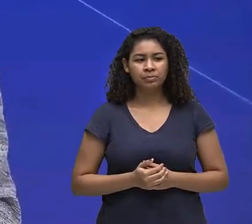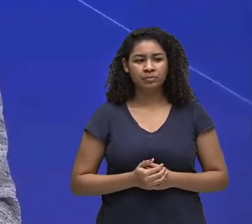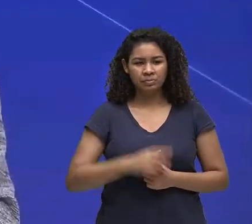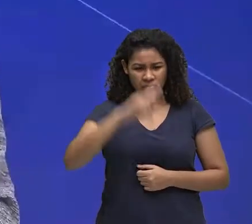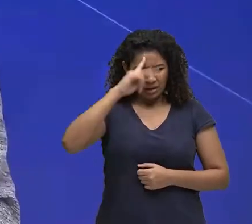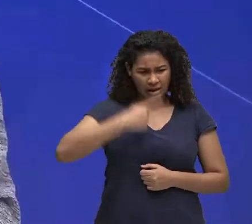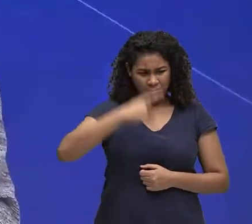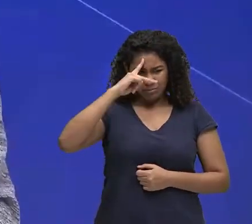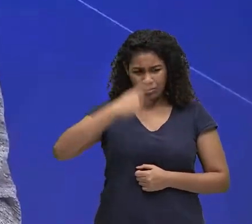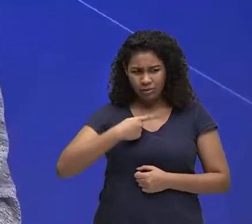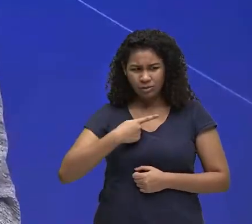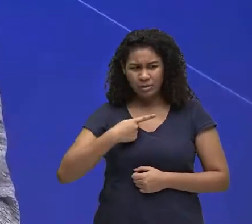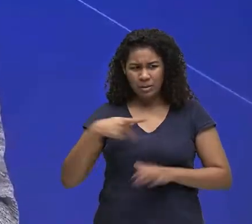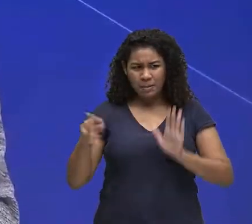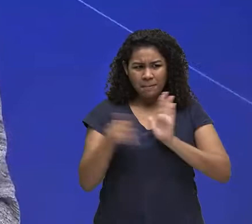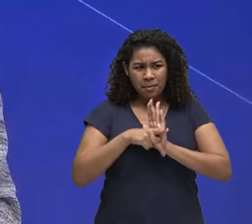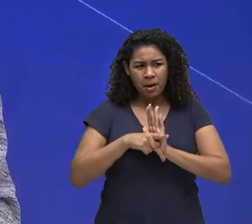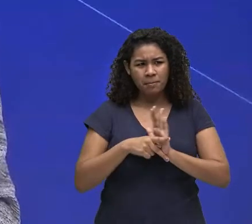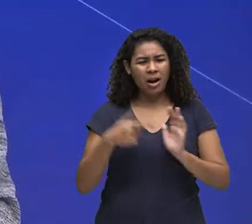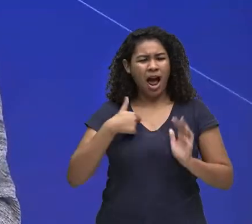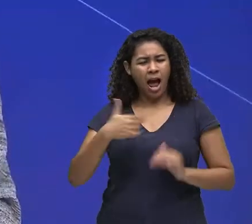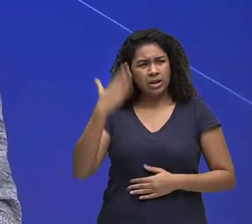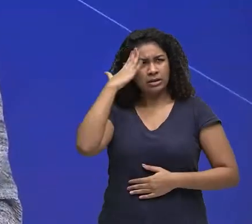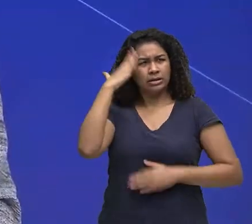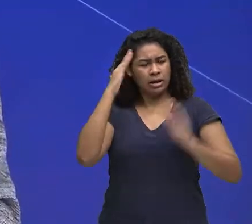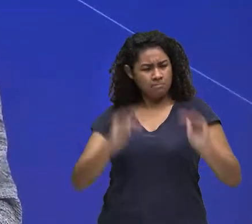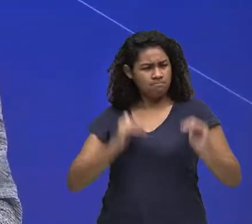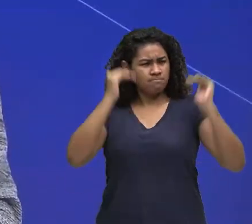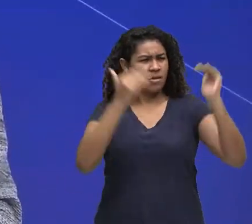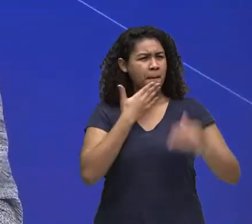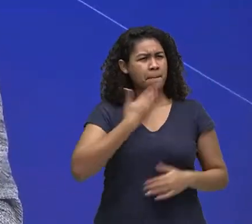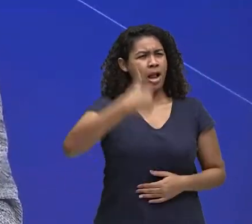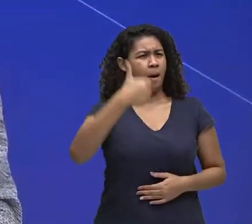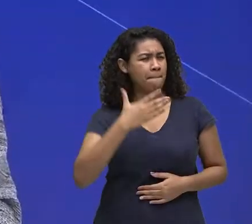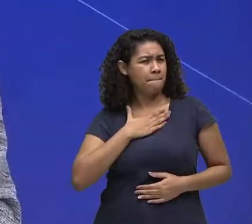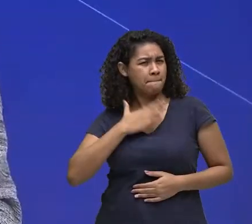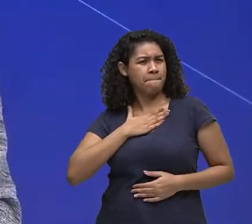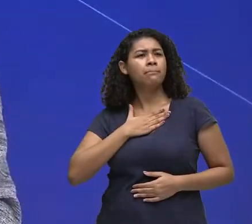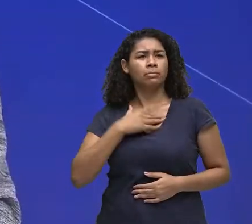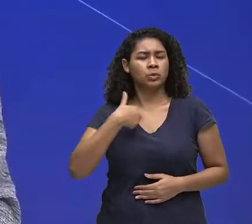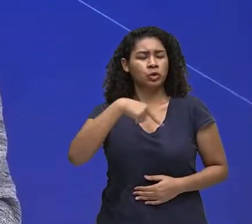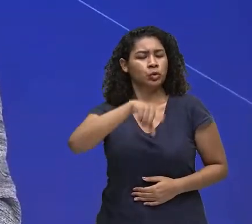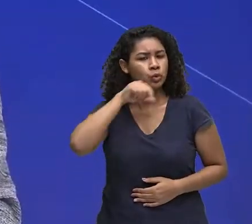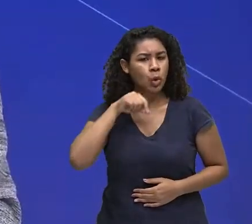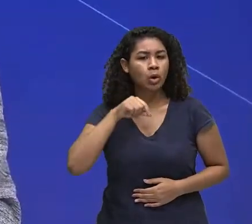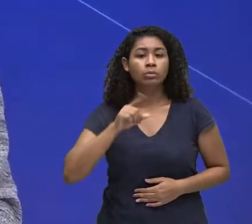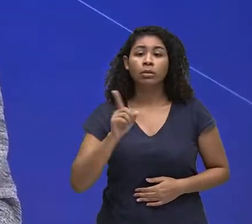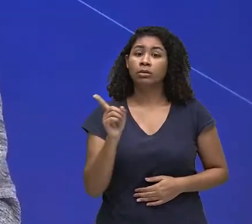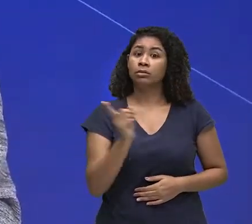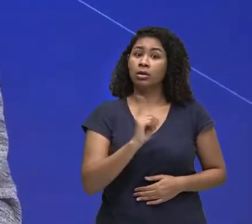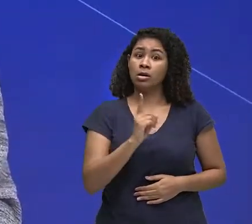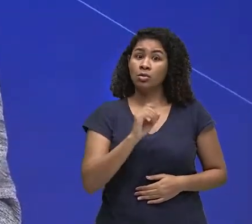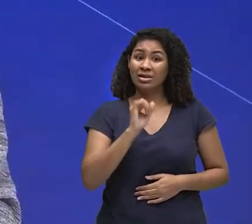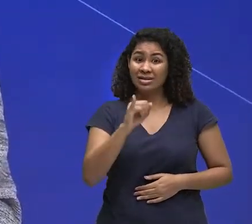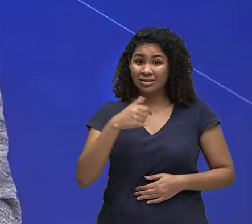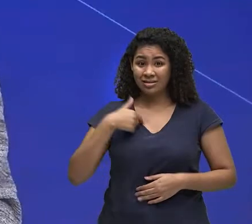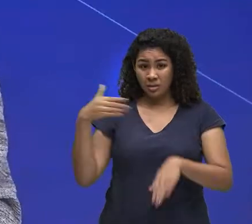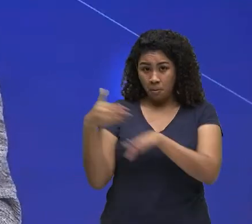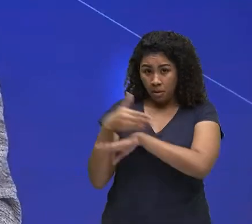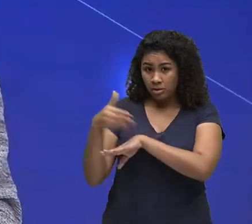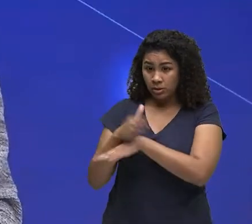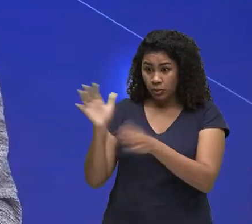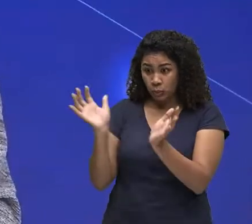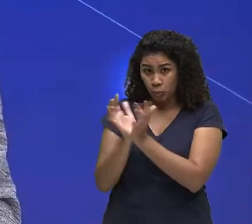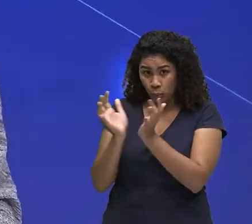que gira em torno de mim, o que é melhor para mim, a gente vai... Se eu estou com você dentro de uma prática esportiva e a gente concatena